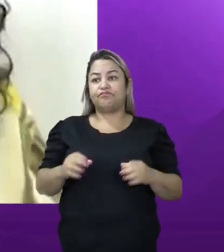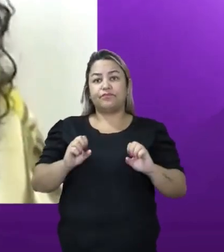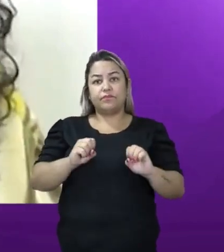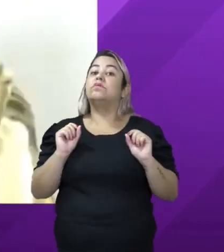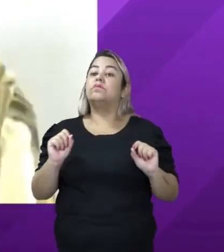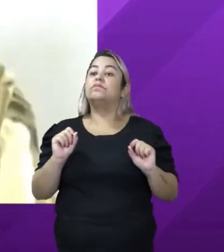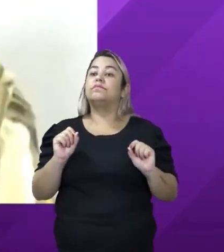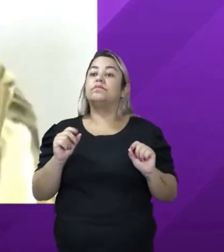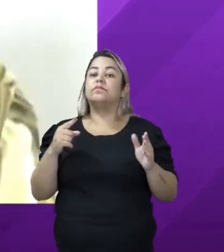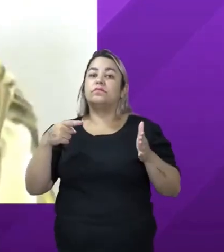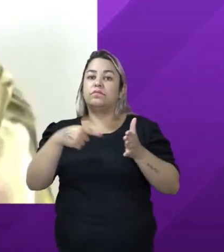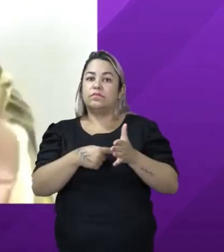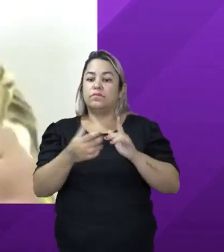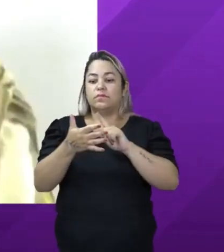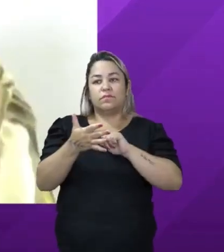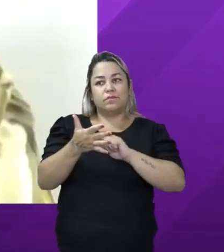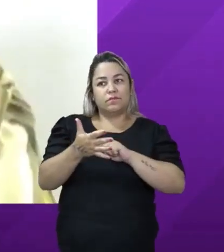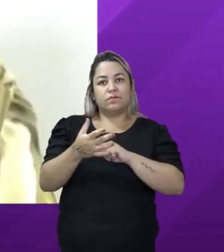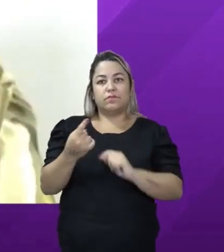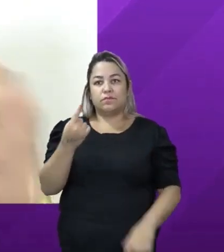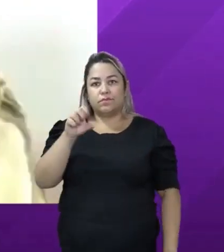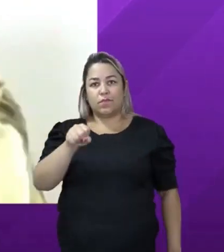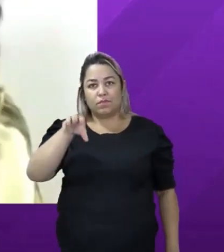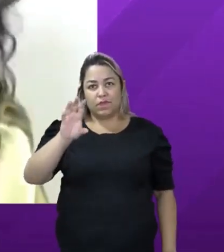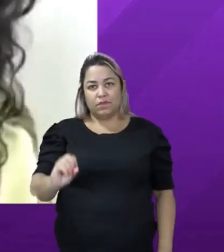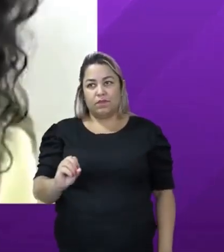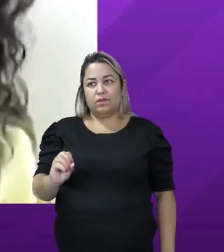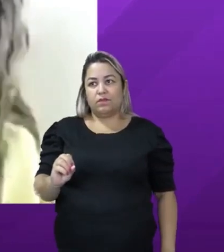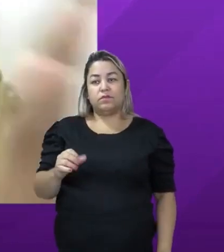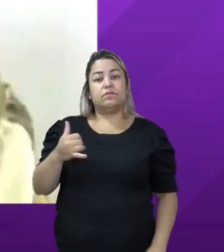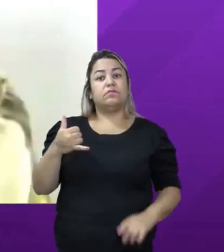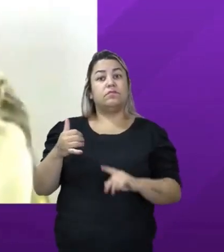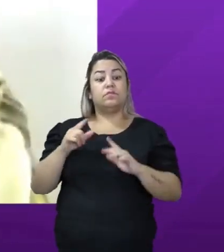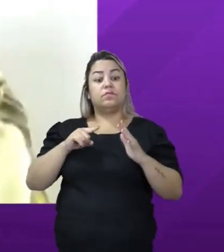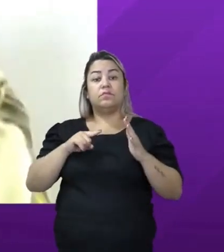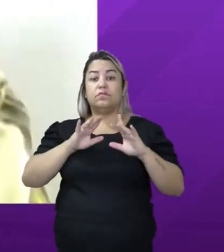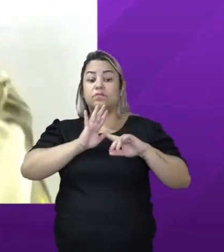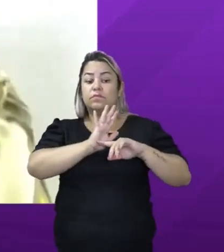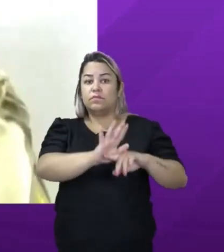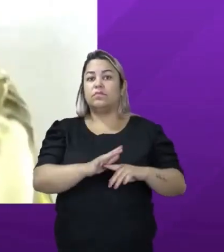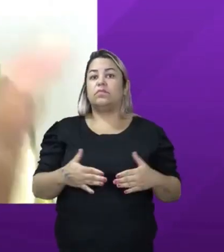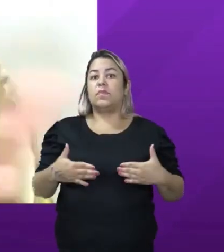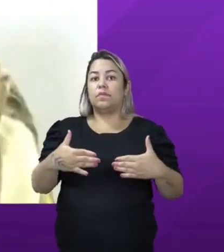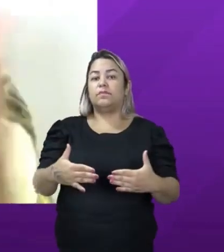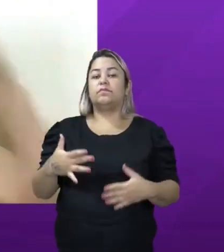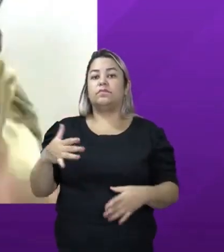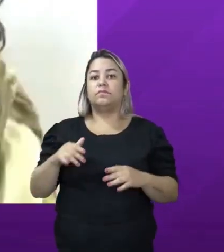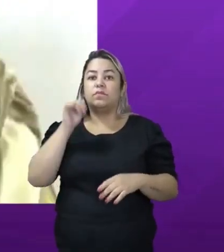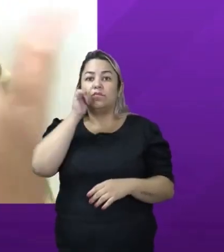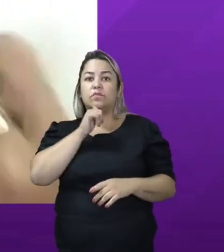da violência. Tem um númerozinho mágico, o 180, que é o Central de Atendimento à Mulher, do Ministério das Mulheres, que é um lugar